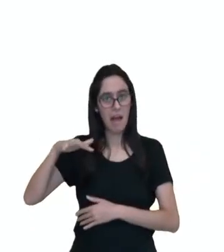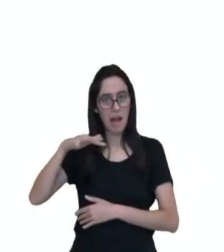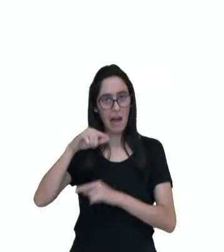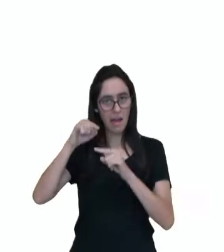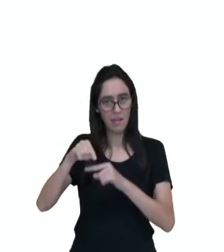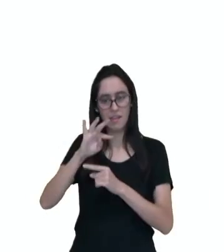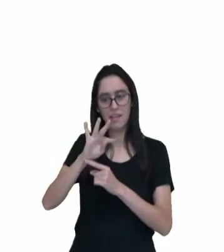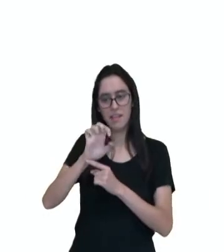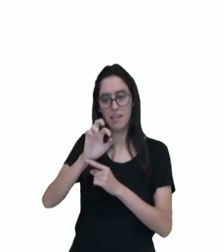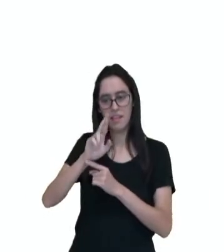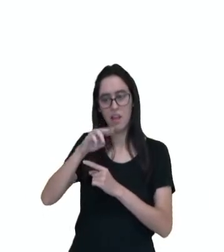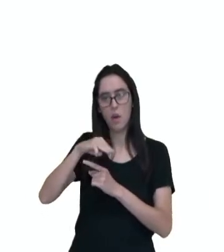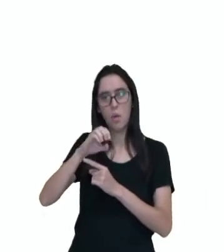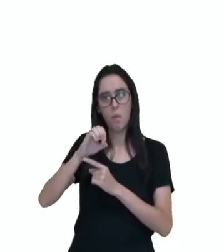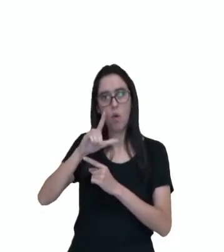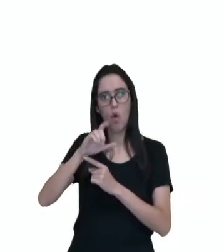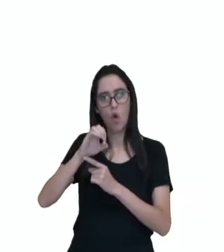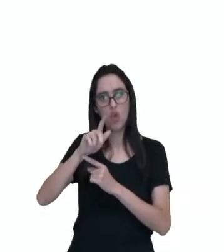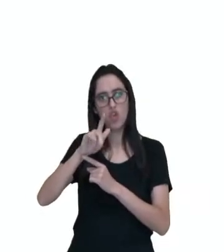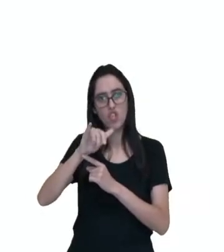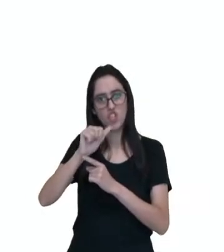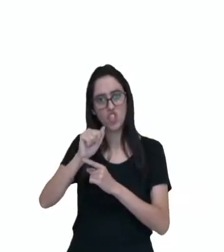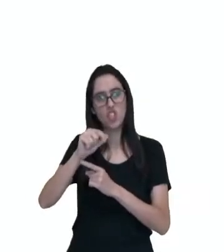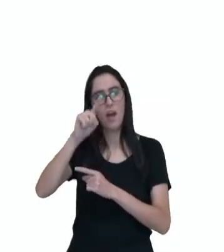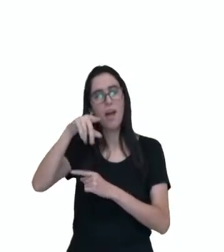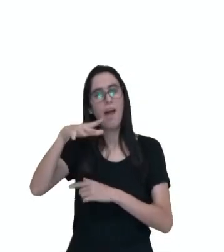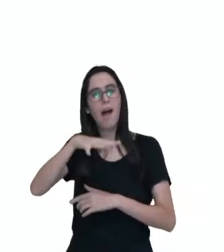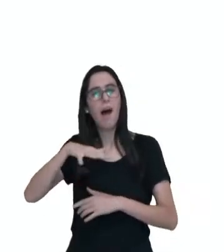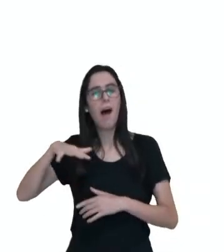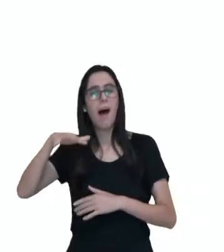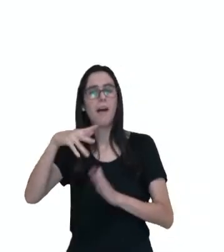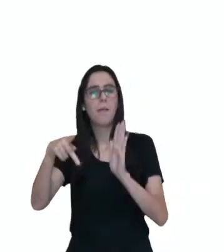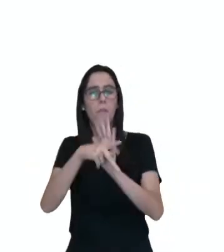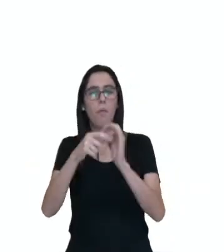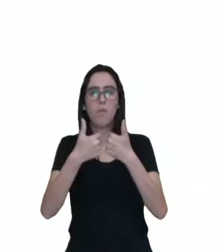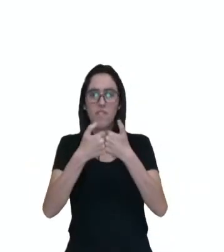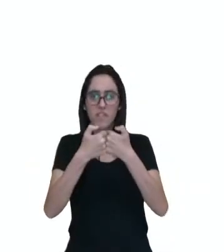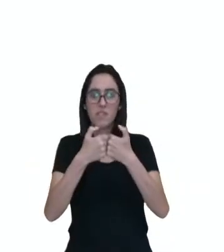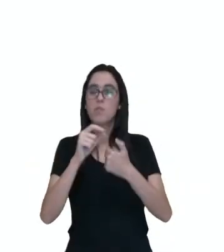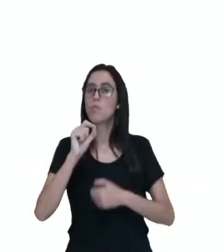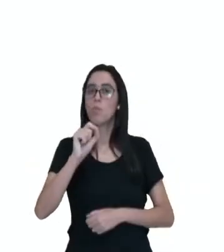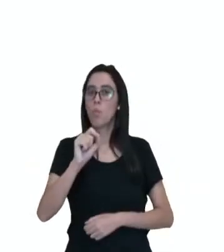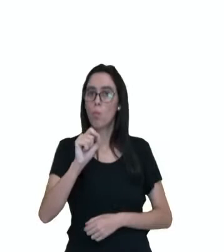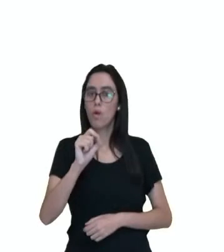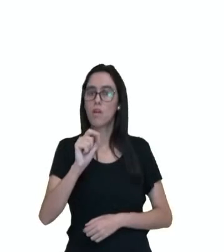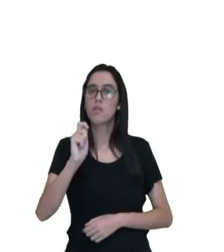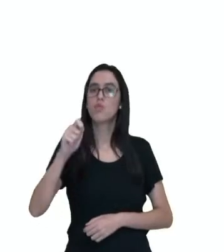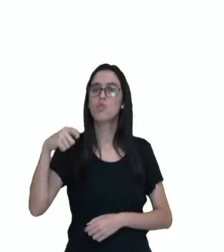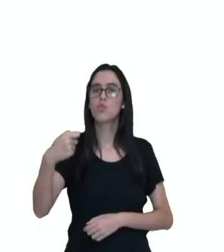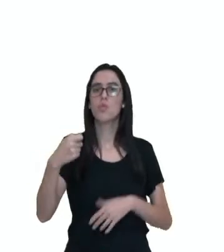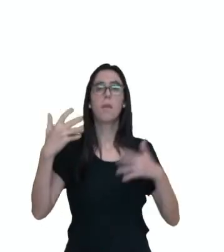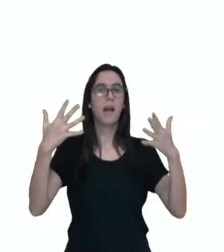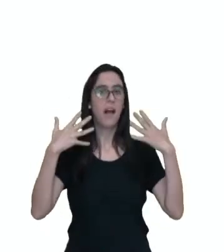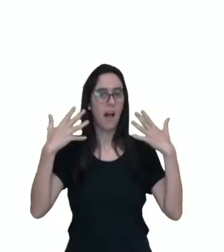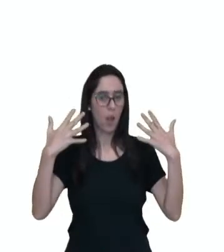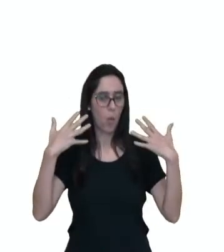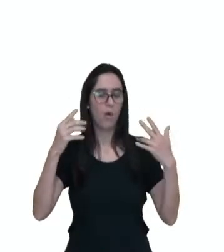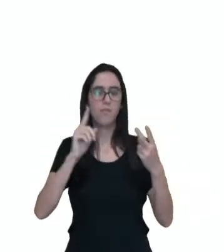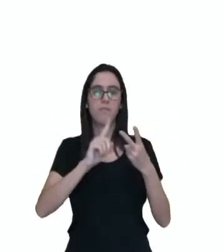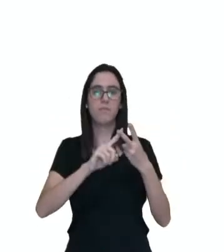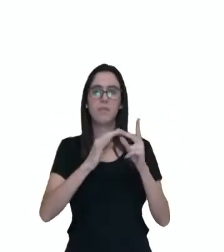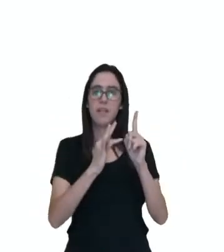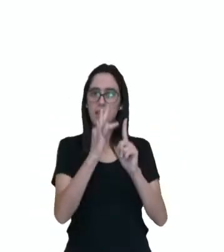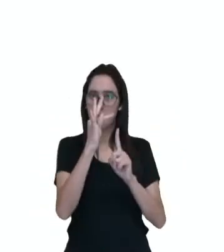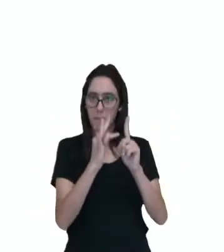da física, é o ramo da física em que nós estudamos o calor, a temperatura,